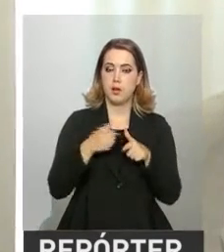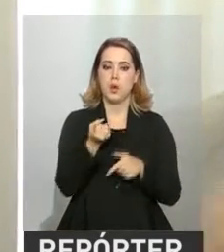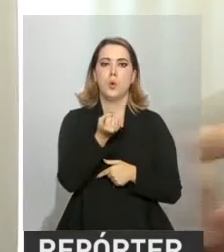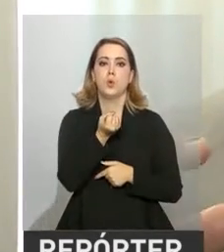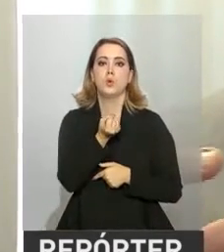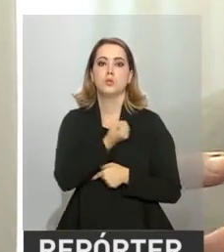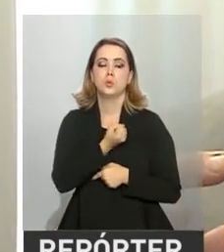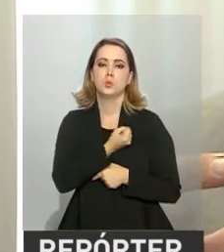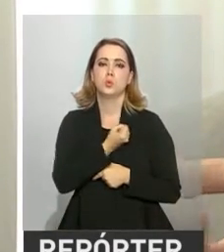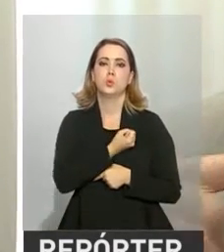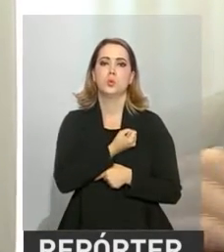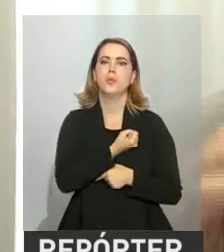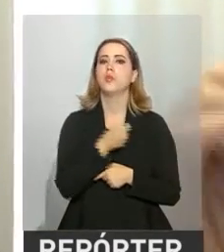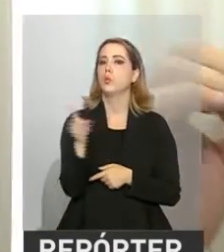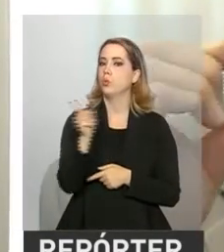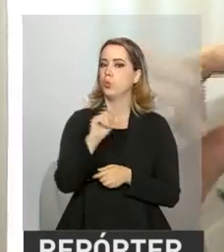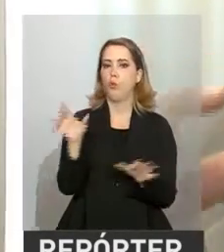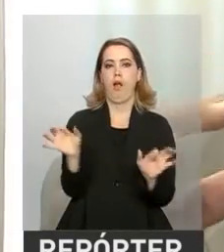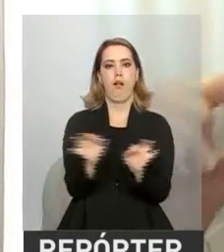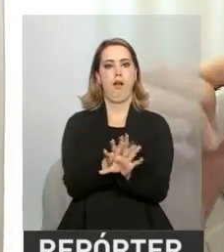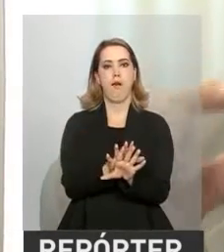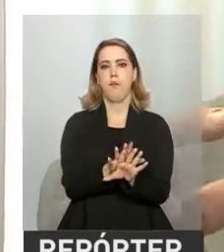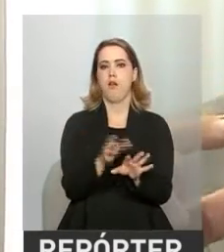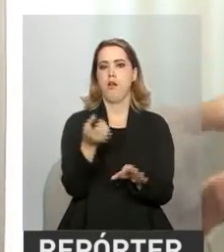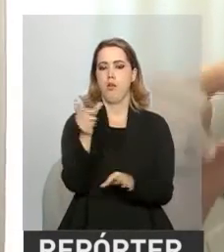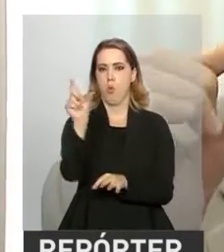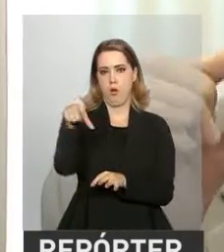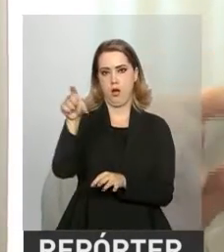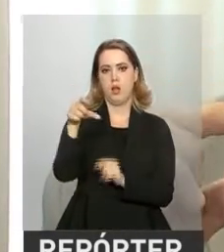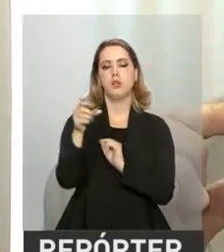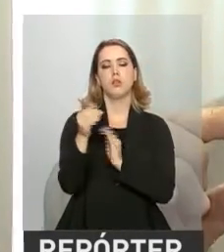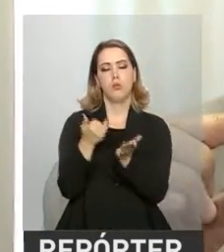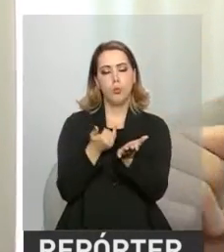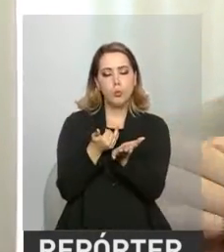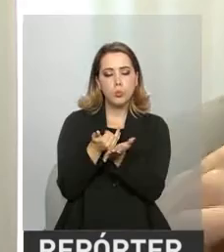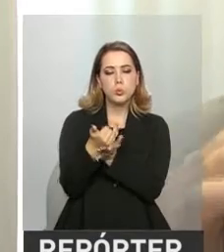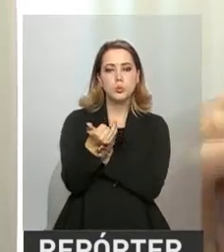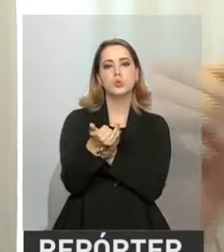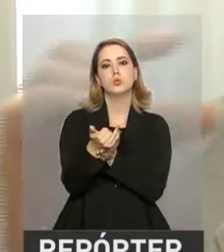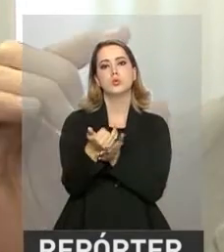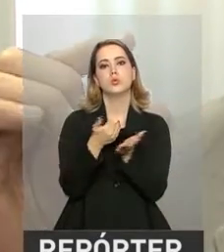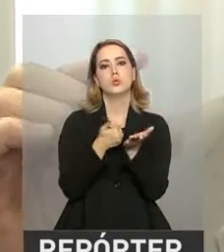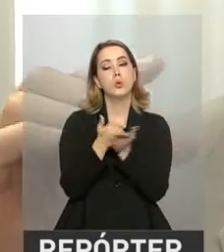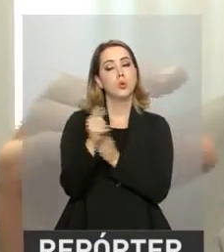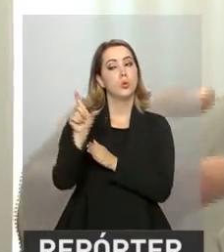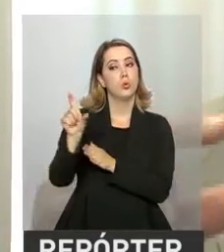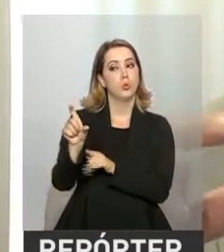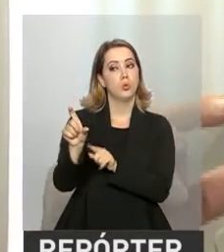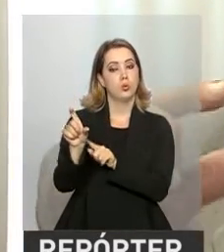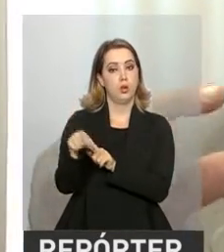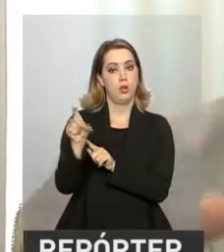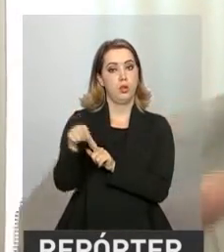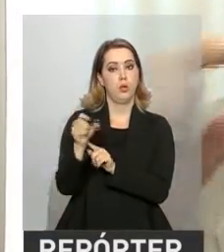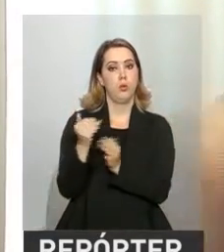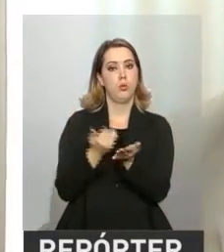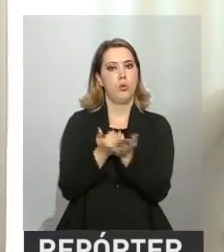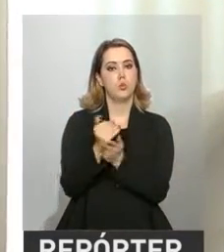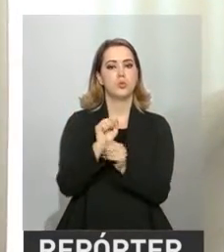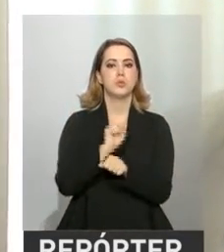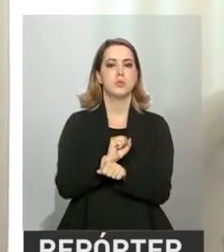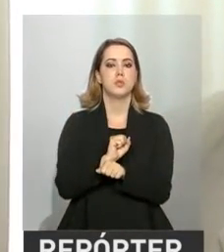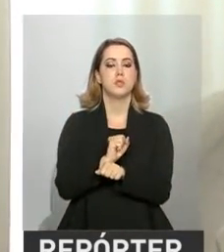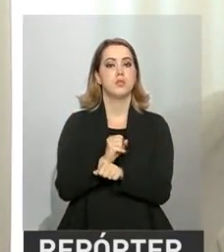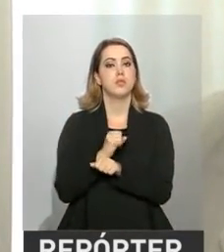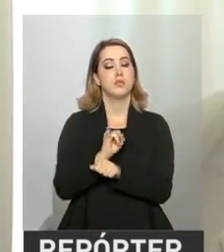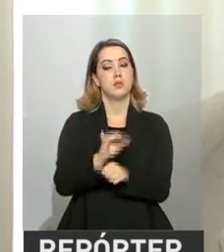não vai desaparecer é aquele número aquele cartão ele vai ficar hibernando vamos assim se ela perder o emprego ele